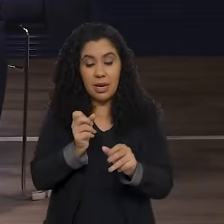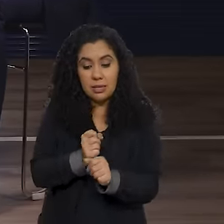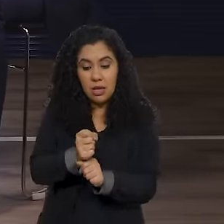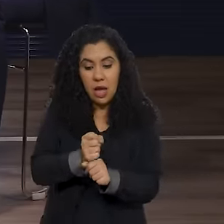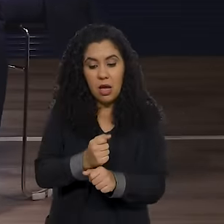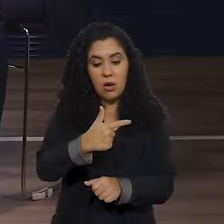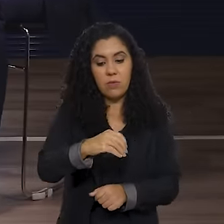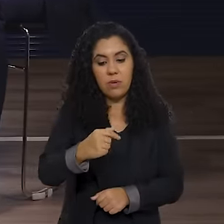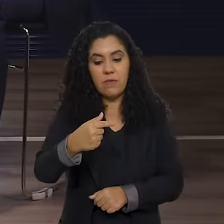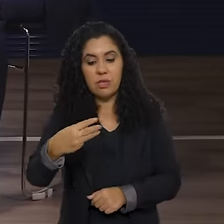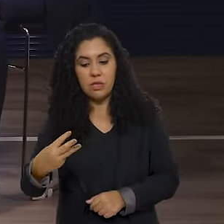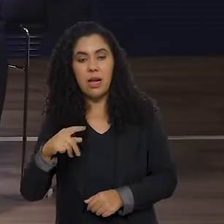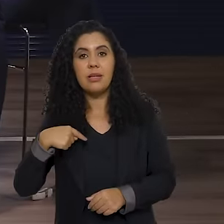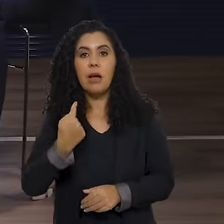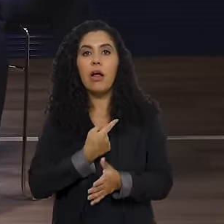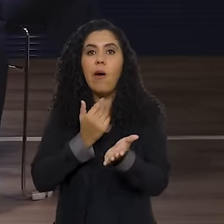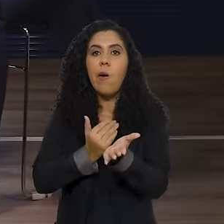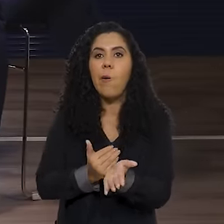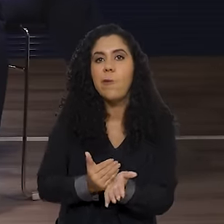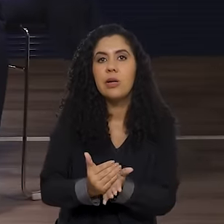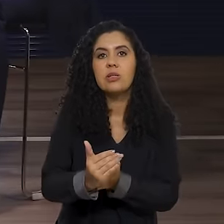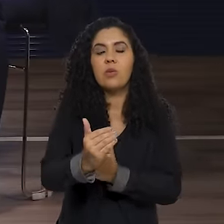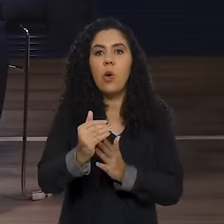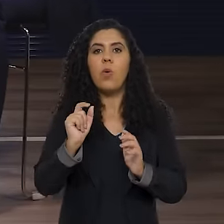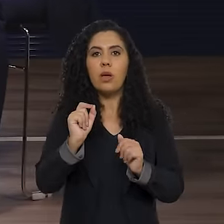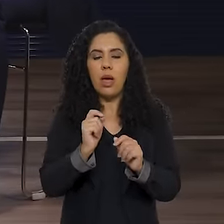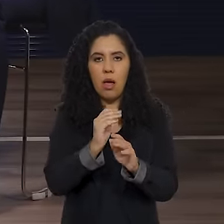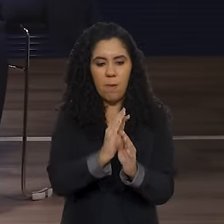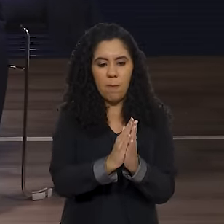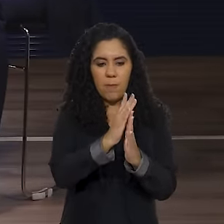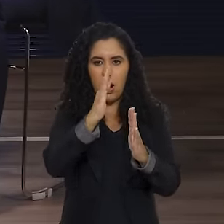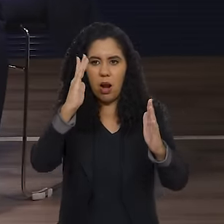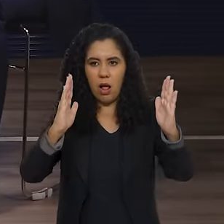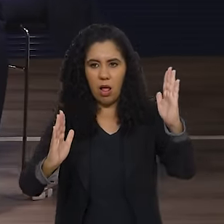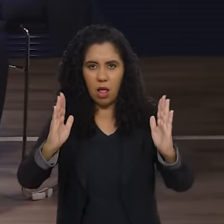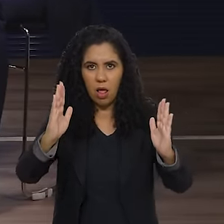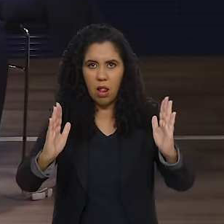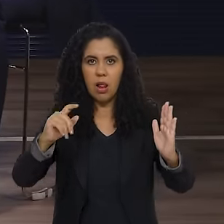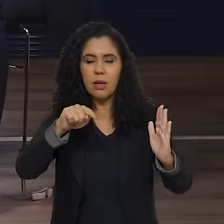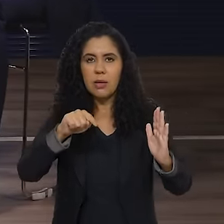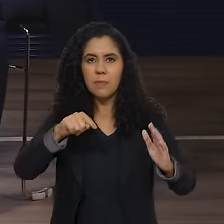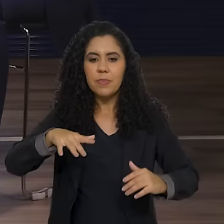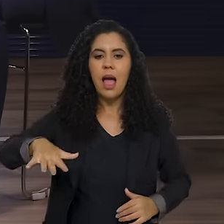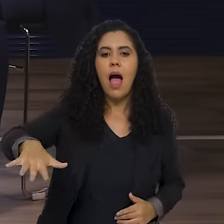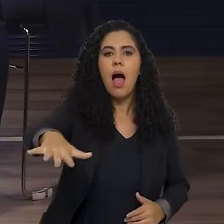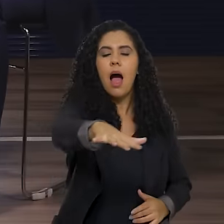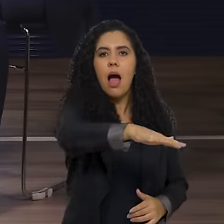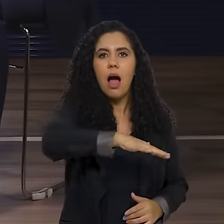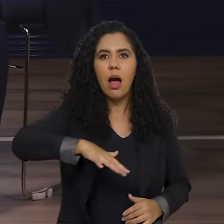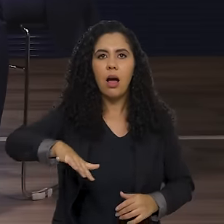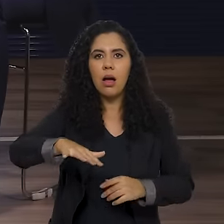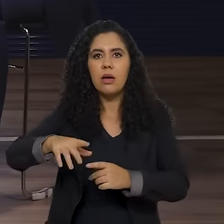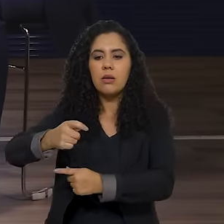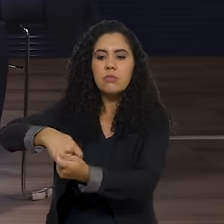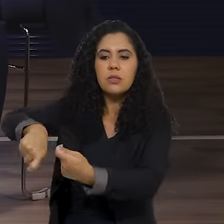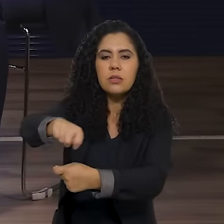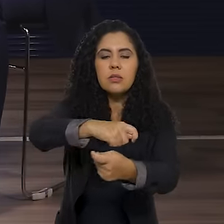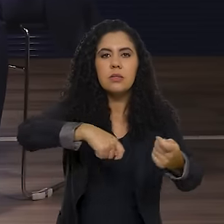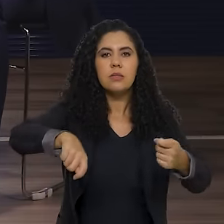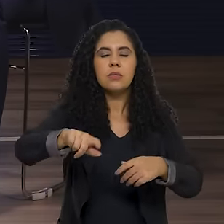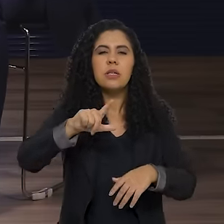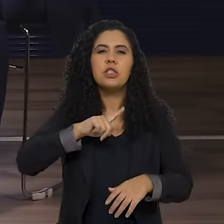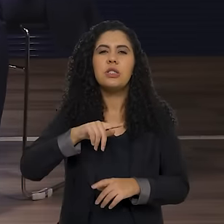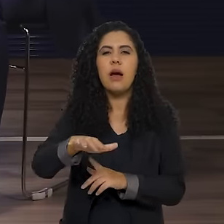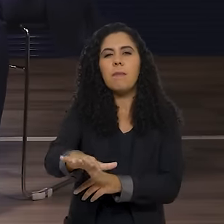Carol, que 2023 a gente começou o ano com o mercado prevendo que o Brasil ia